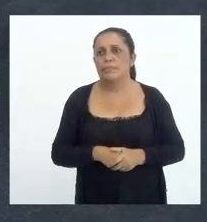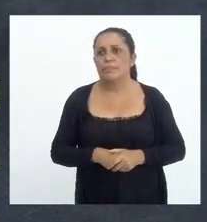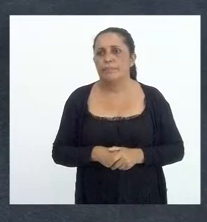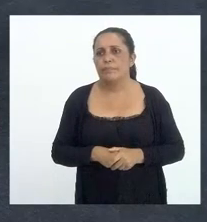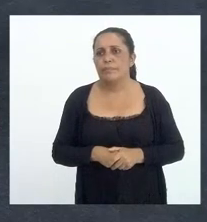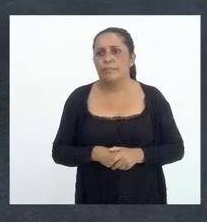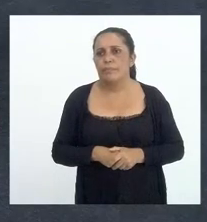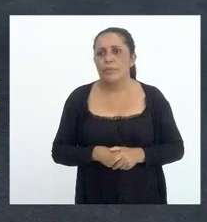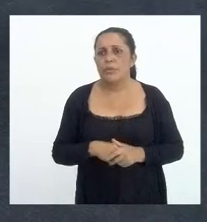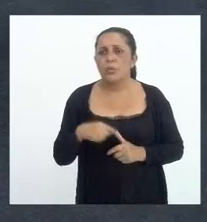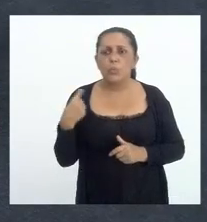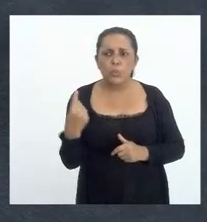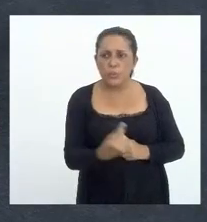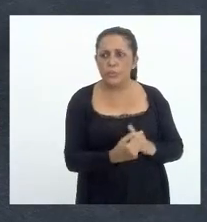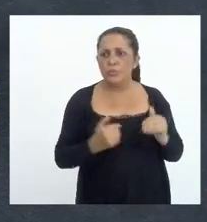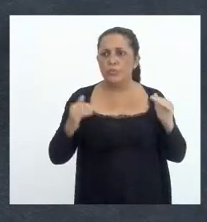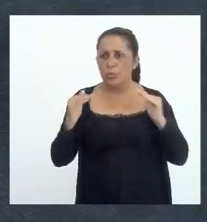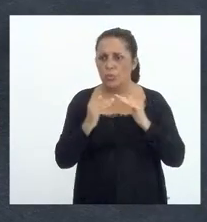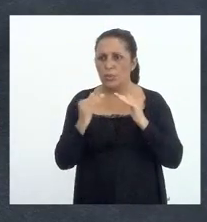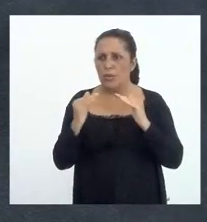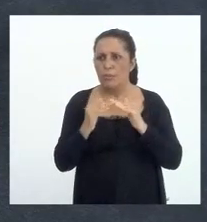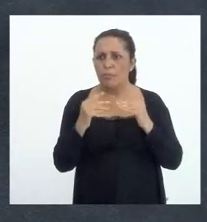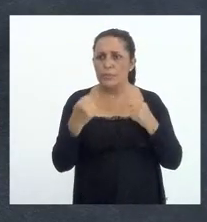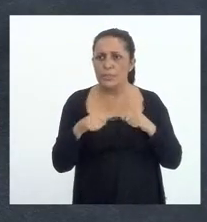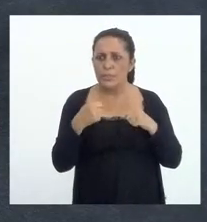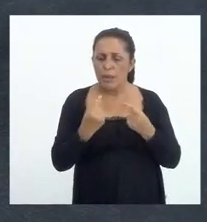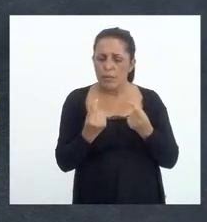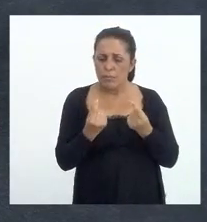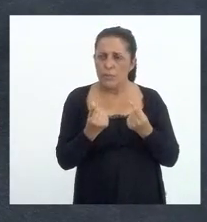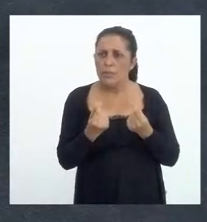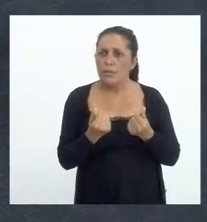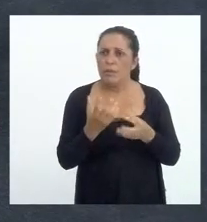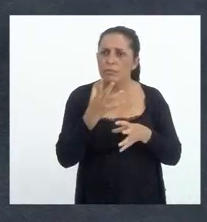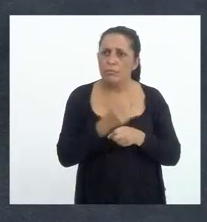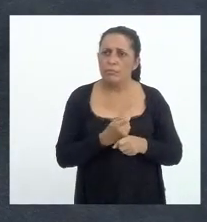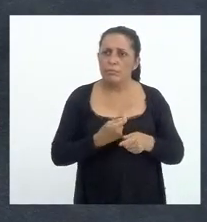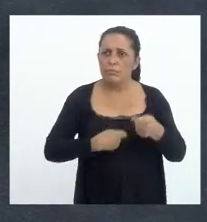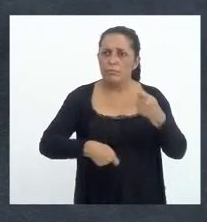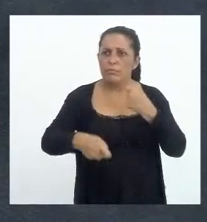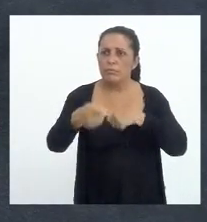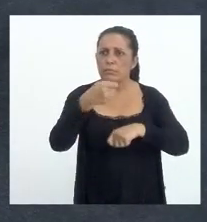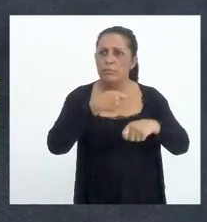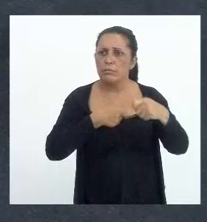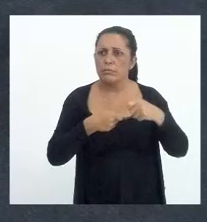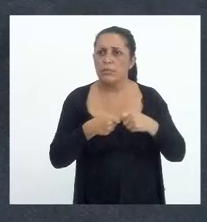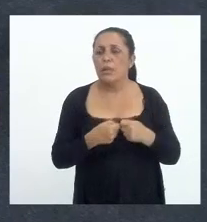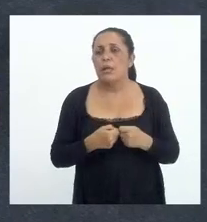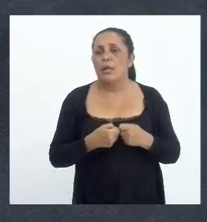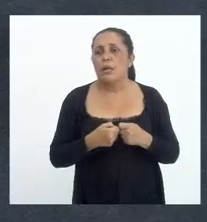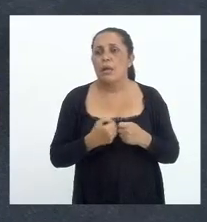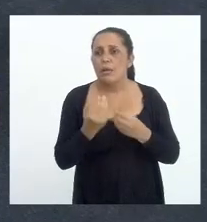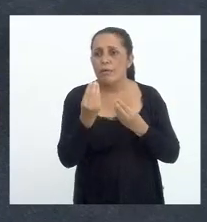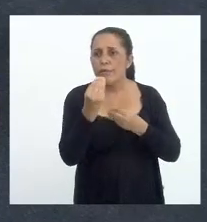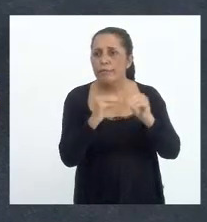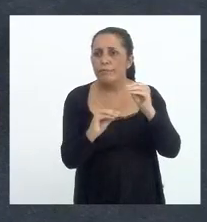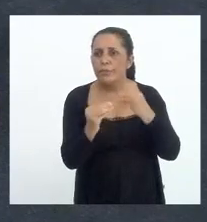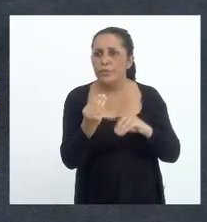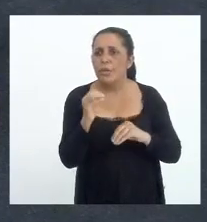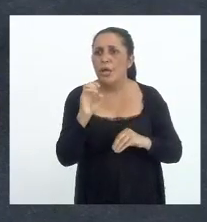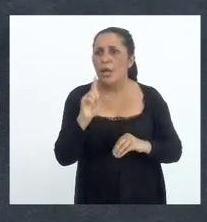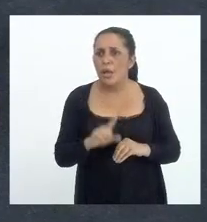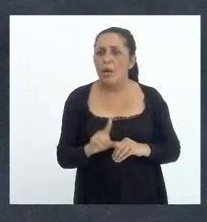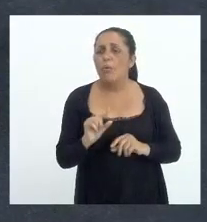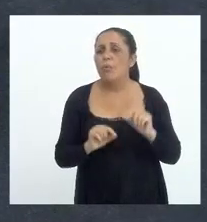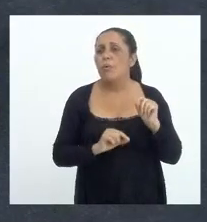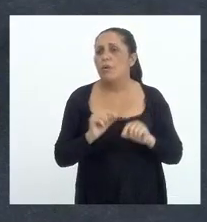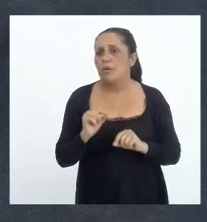Todos aqui concordamos que precisamos de receita. E não investir na receita é exatamente a falência do que